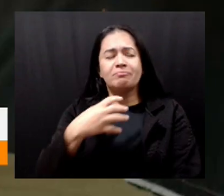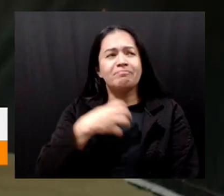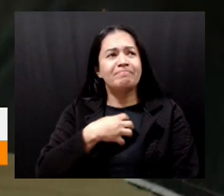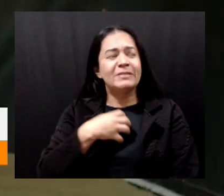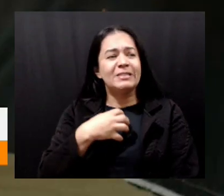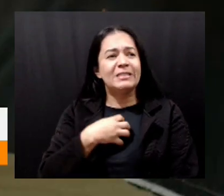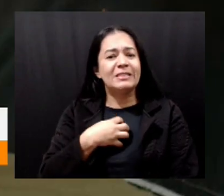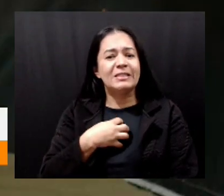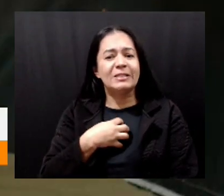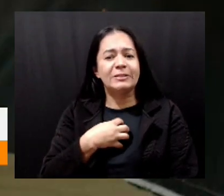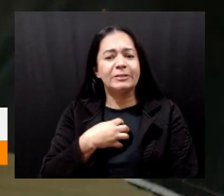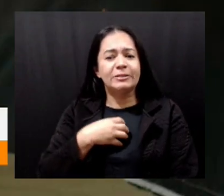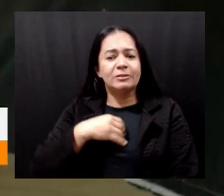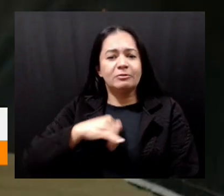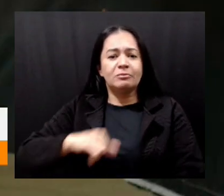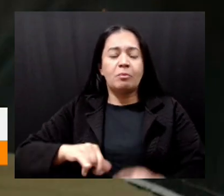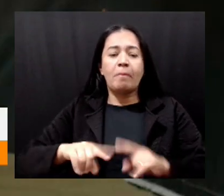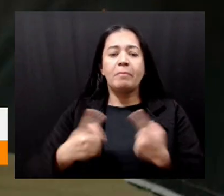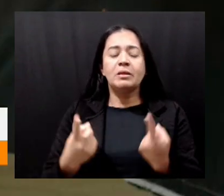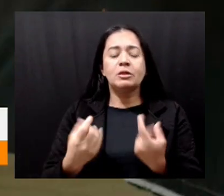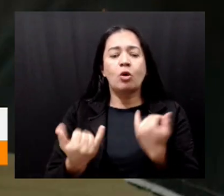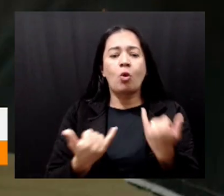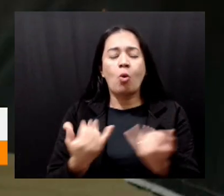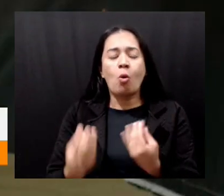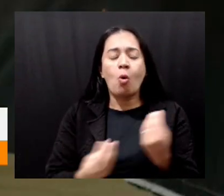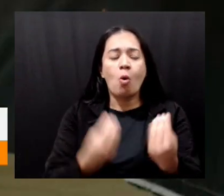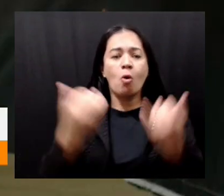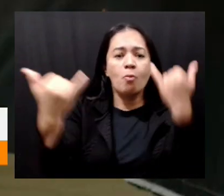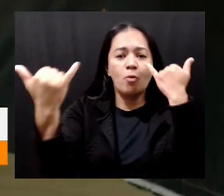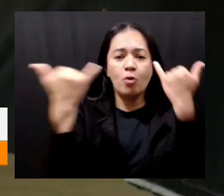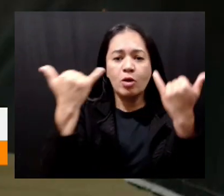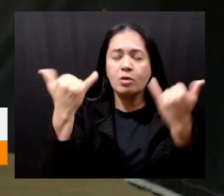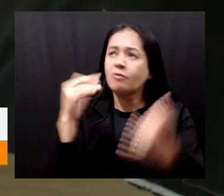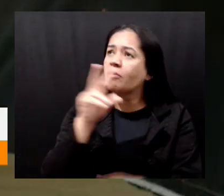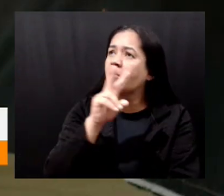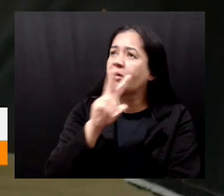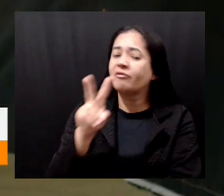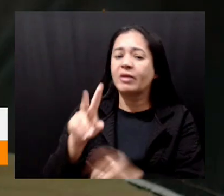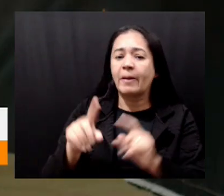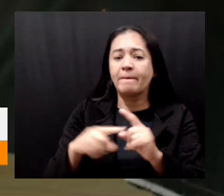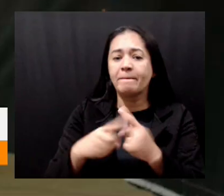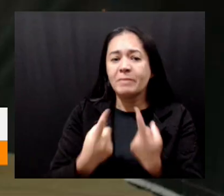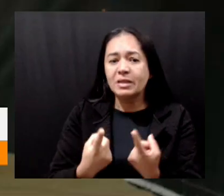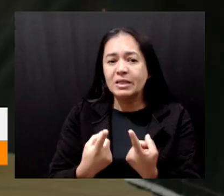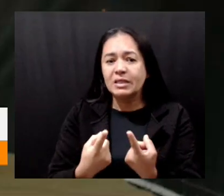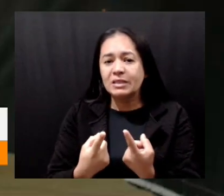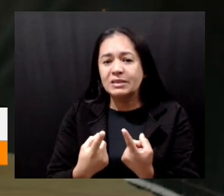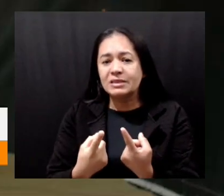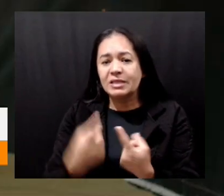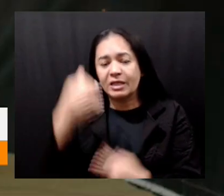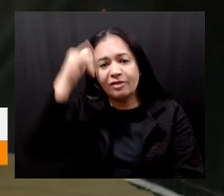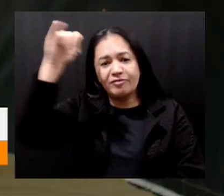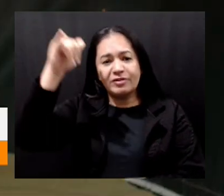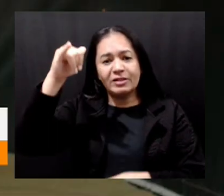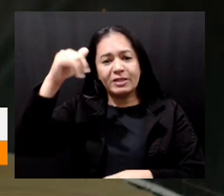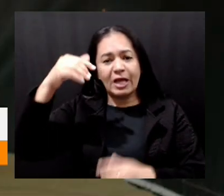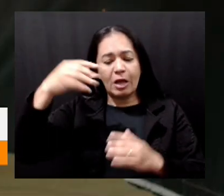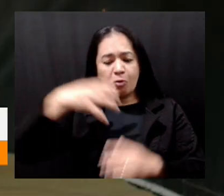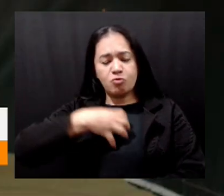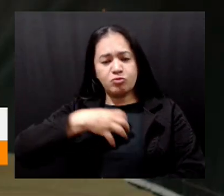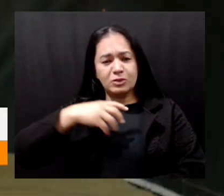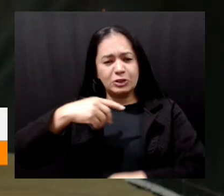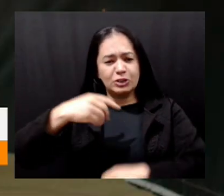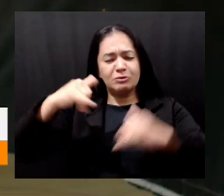se adoecer emocionalmente? Como é que a gente mantém empatia sem se afogar na dor do mundo? Hoje, o Estúdio Câmara conversa com duas